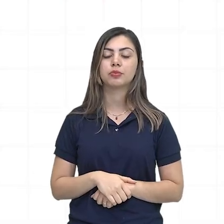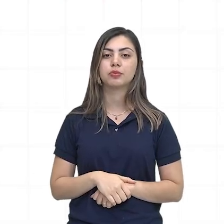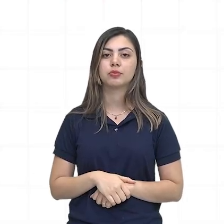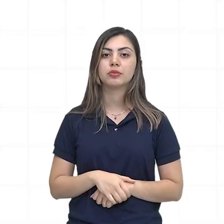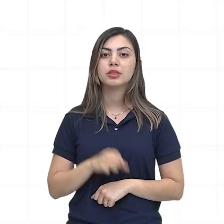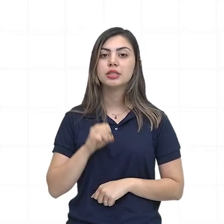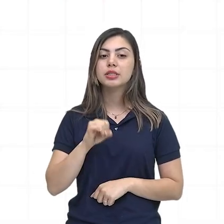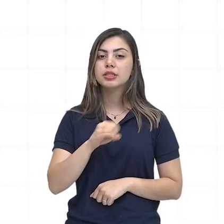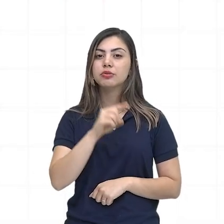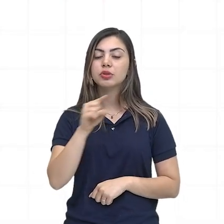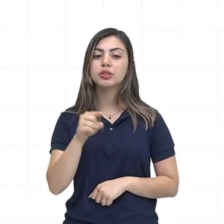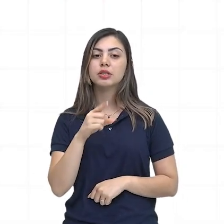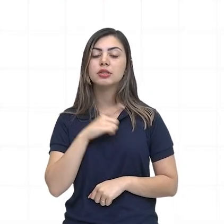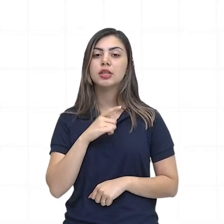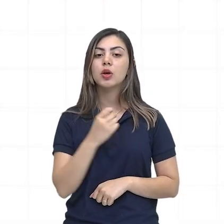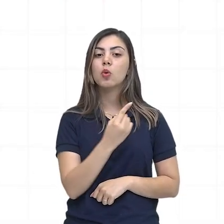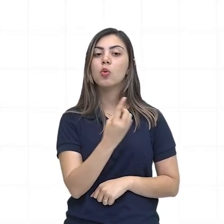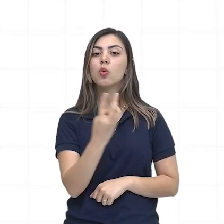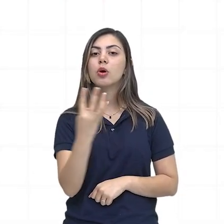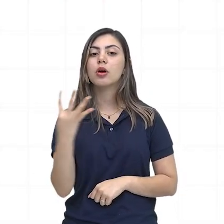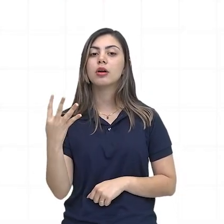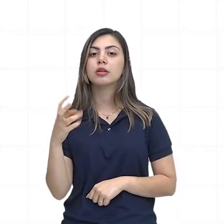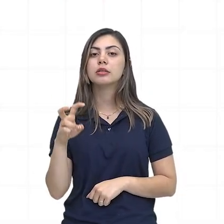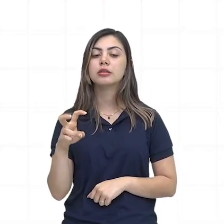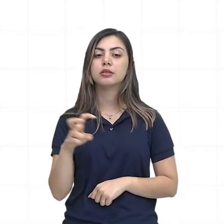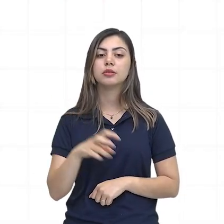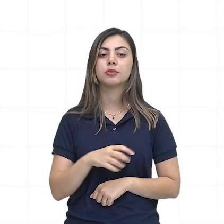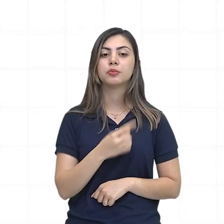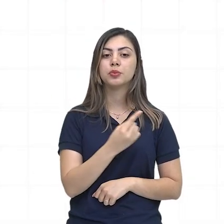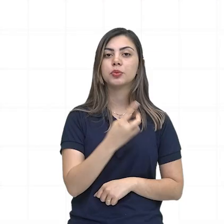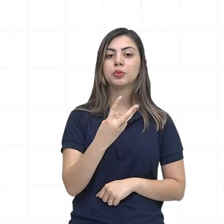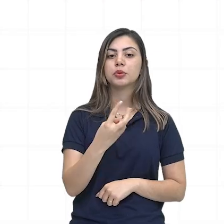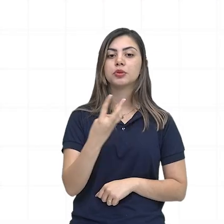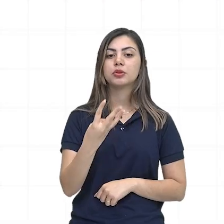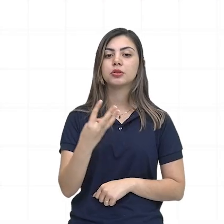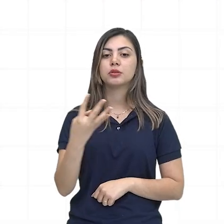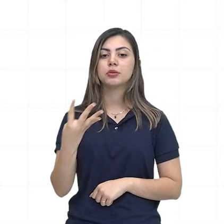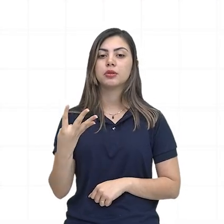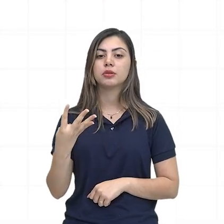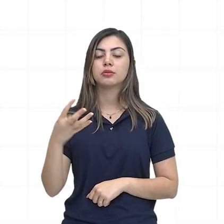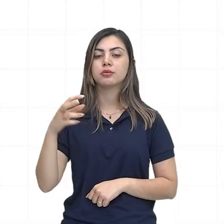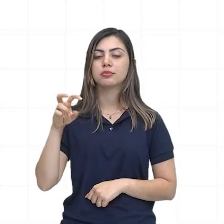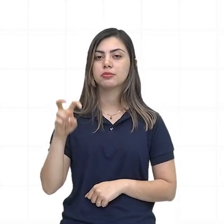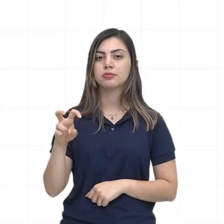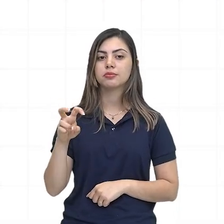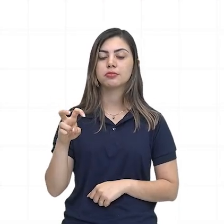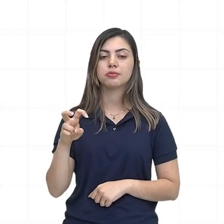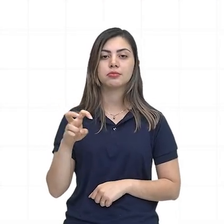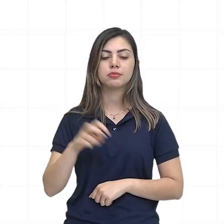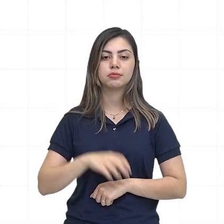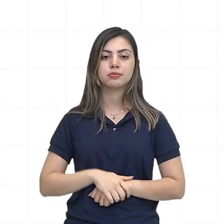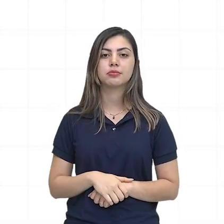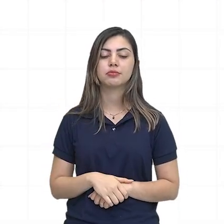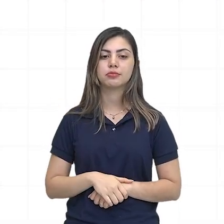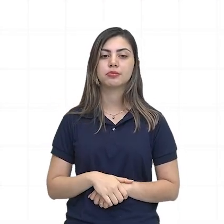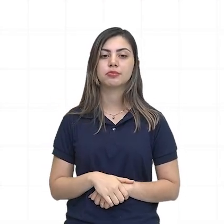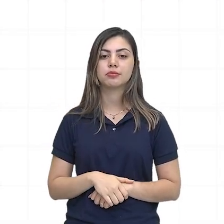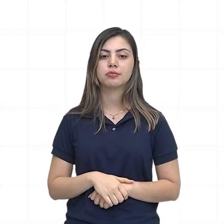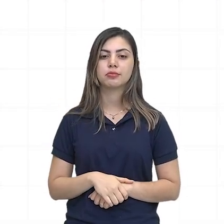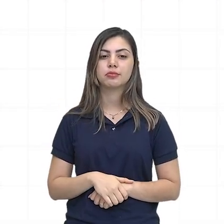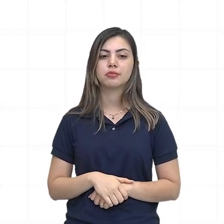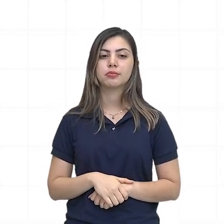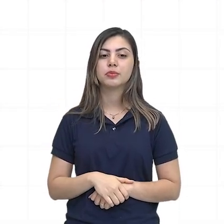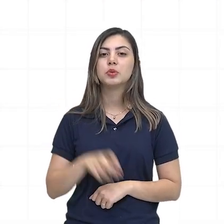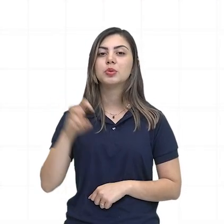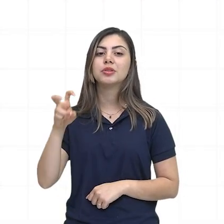Se você for contar, está aqui. 1, 2, 3, 4, 5. Cadê o